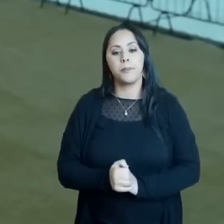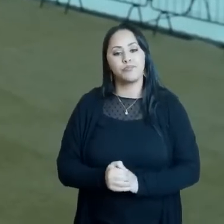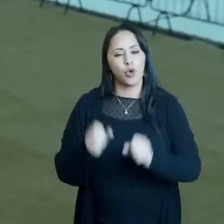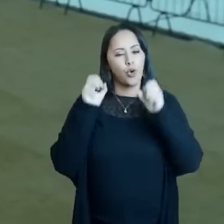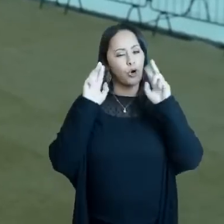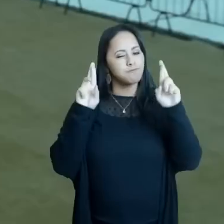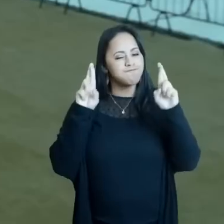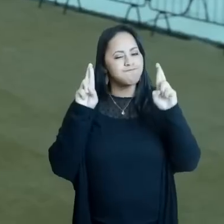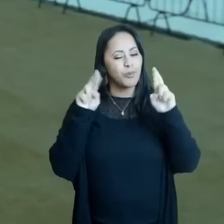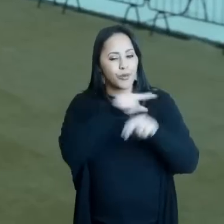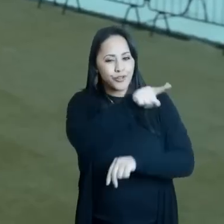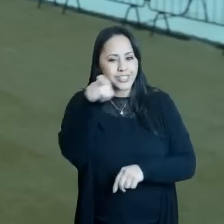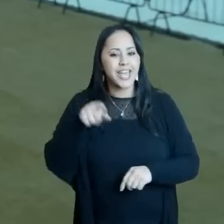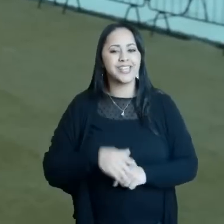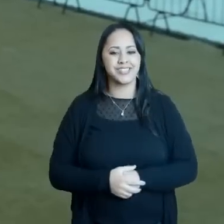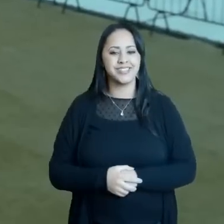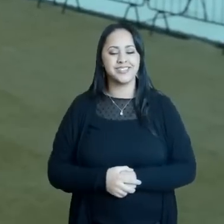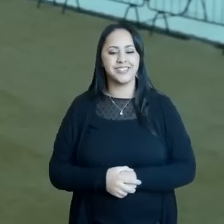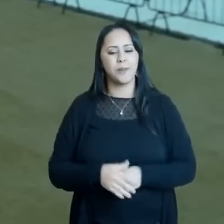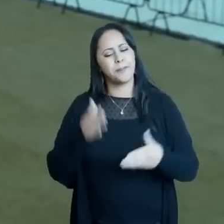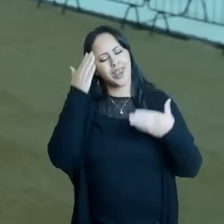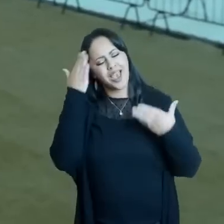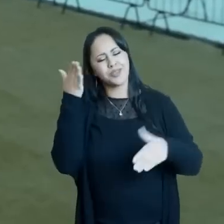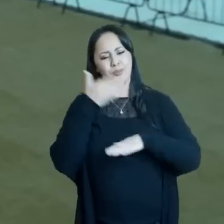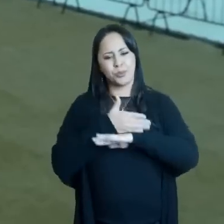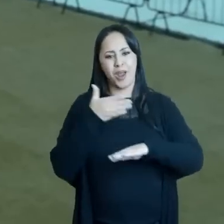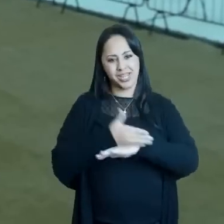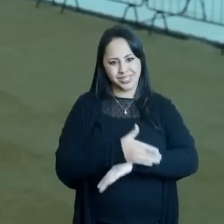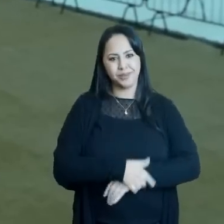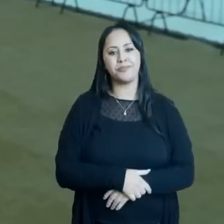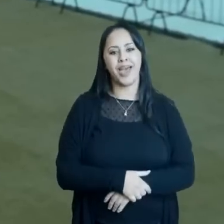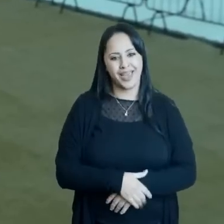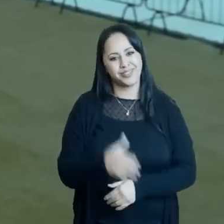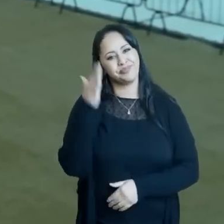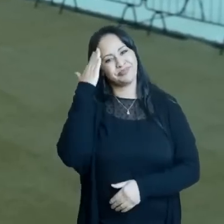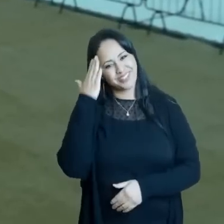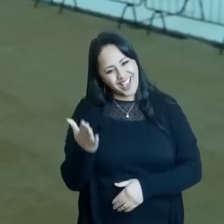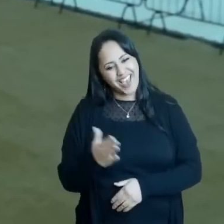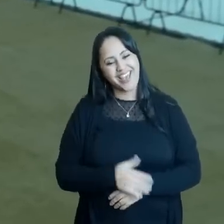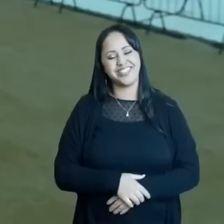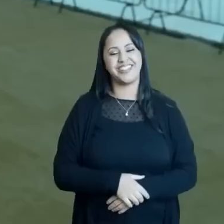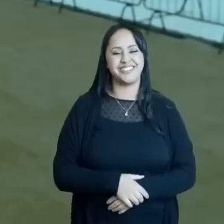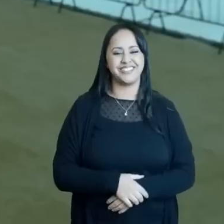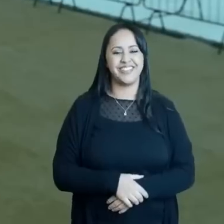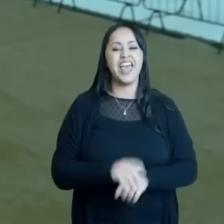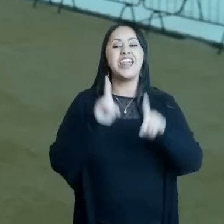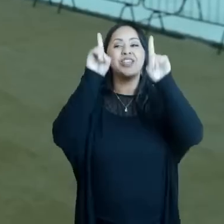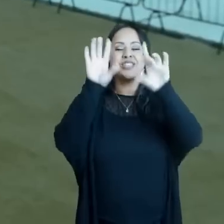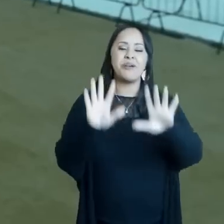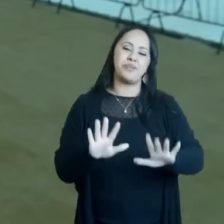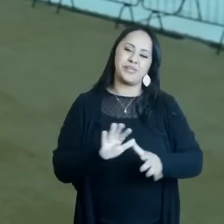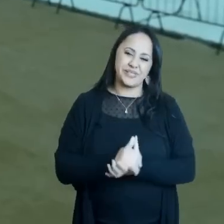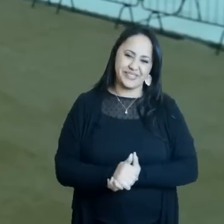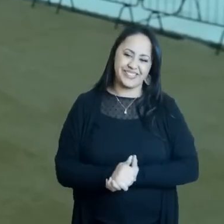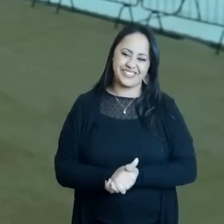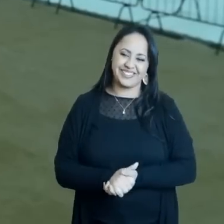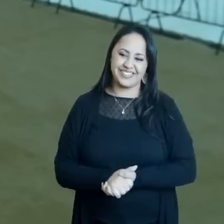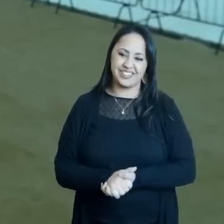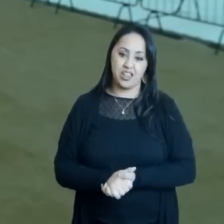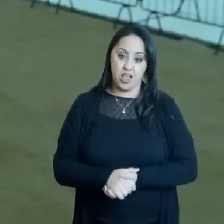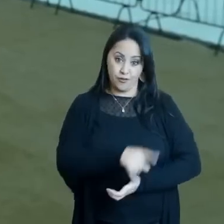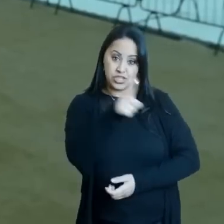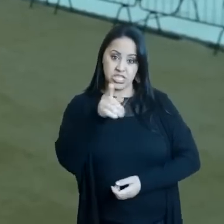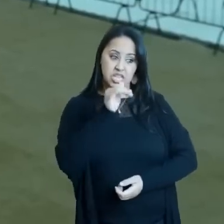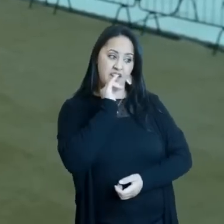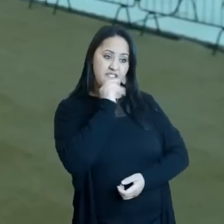tô torcendo aí. Obrigado pela participação, obrigado por participar, obrigado pela call nossa aí. Deus abençoe a vida de vocês, tá? Vocês querem